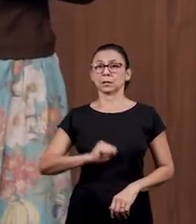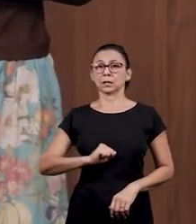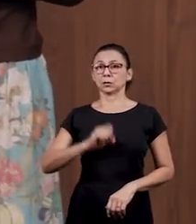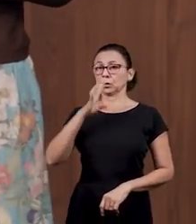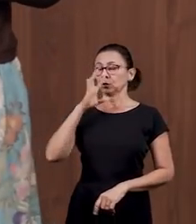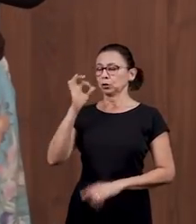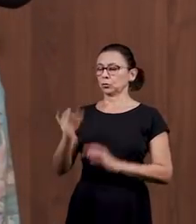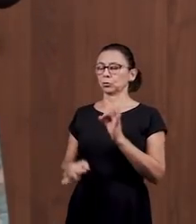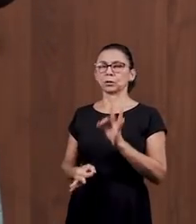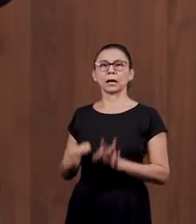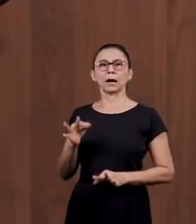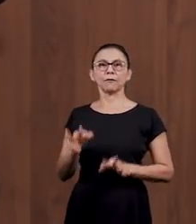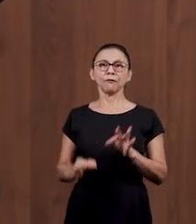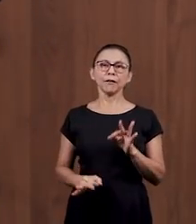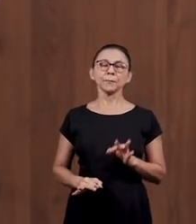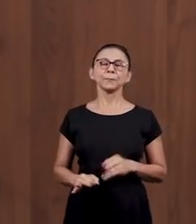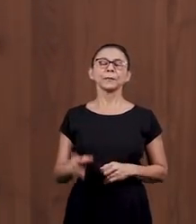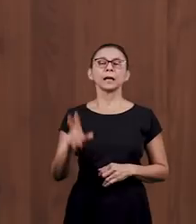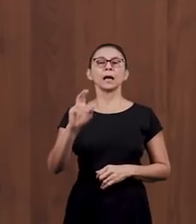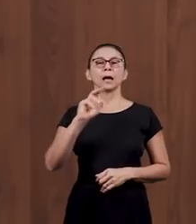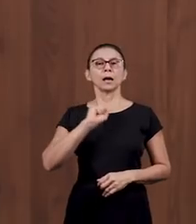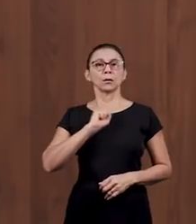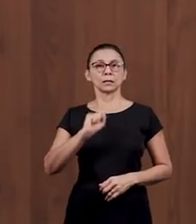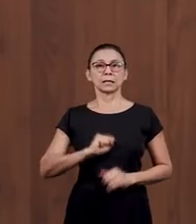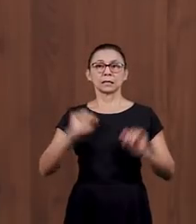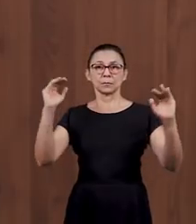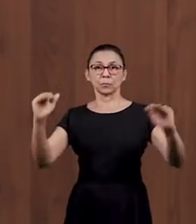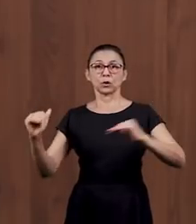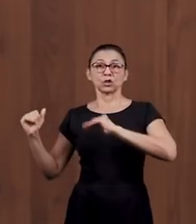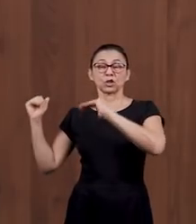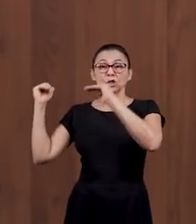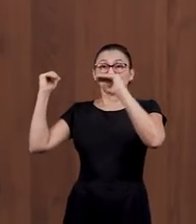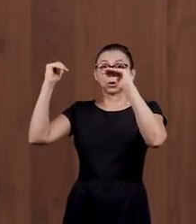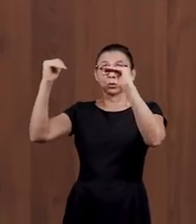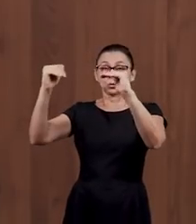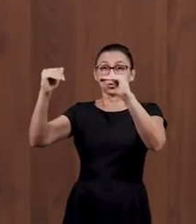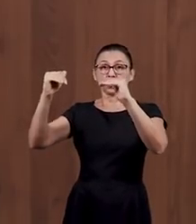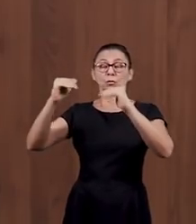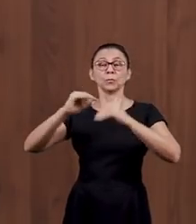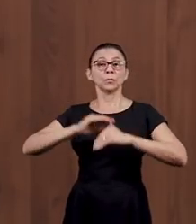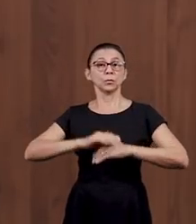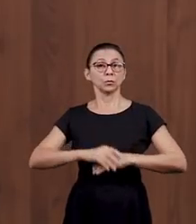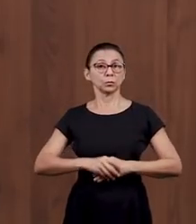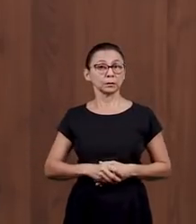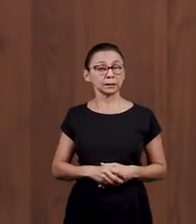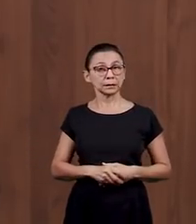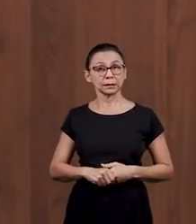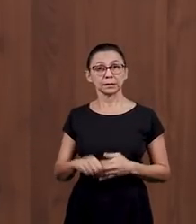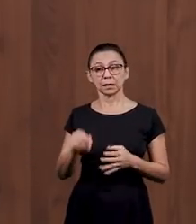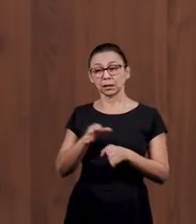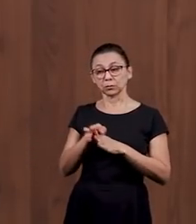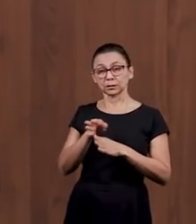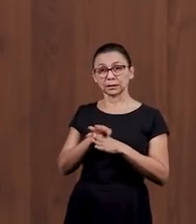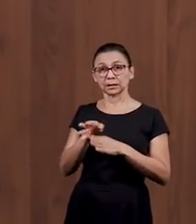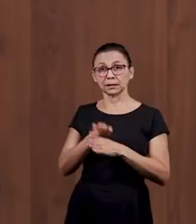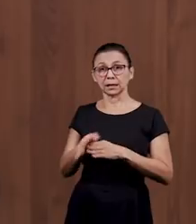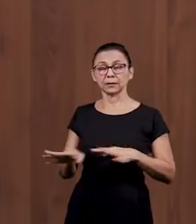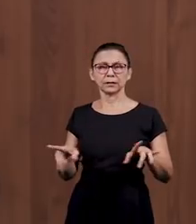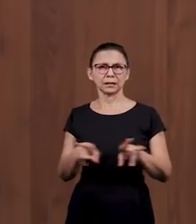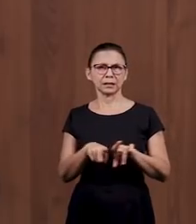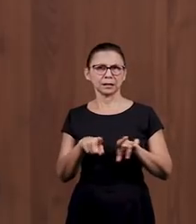povo, era o sumo sacerdote que ouvia a voz do Senhor e trazia orientação para o povo e também levava os pedidos